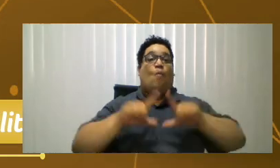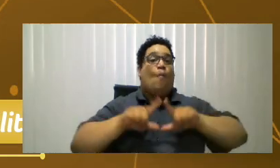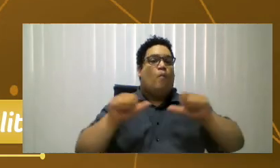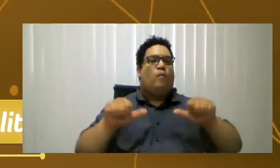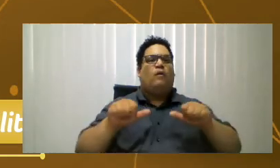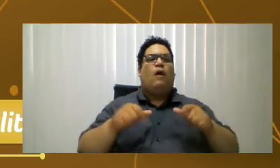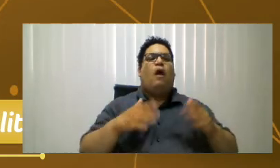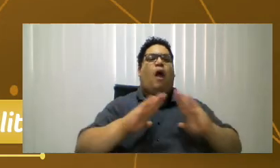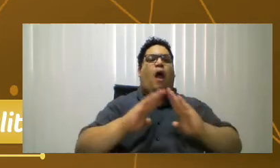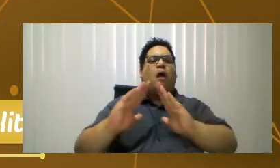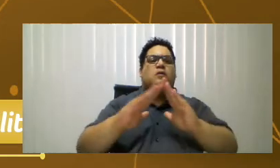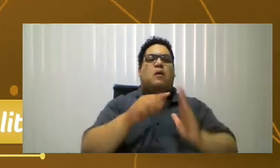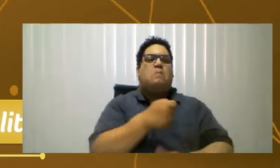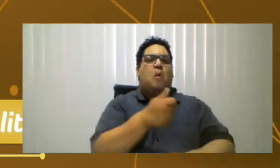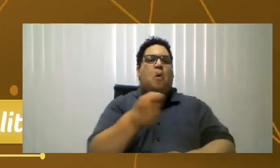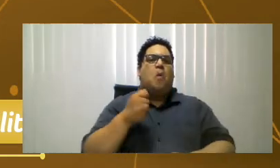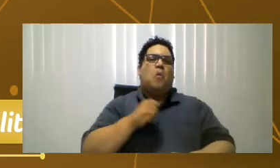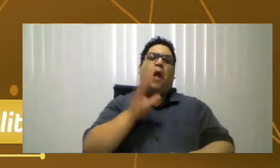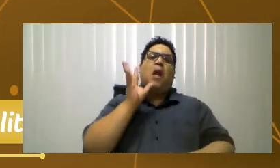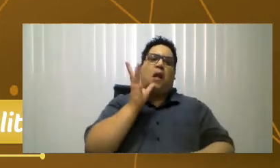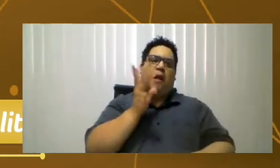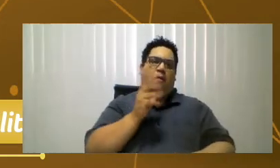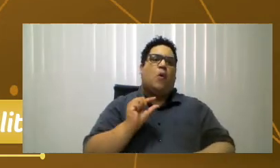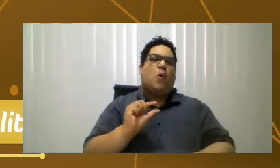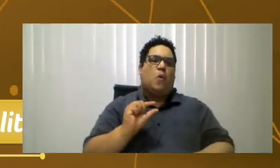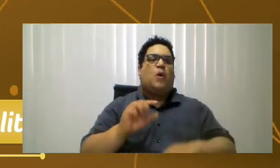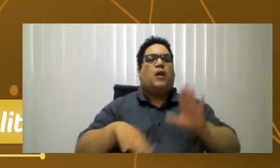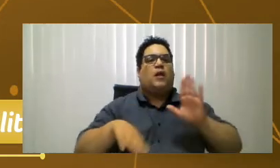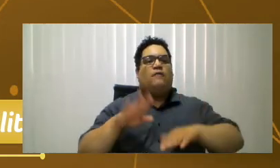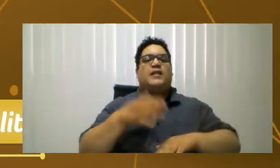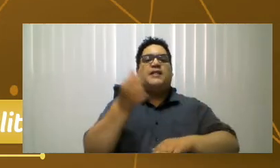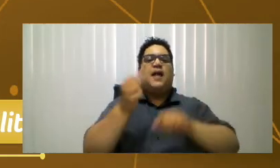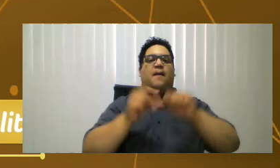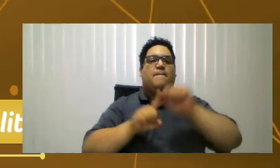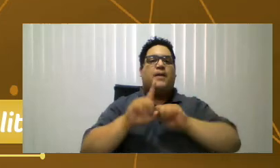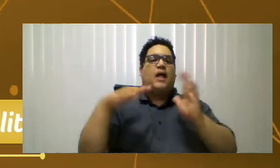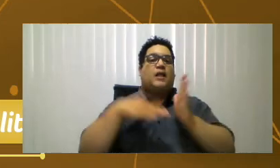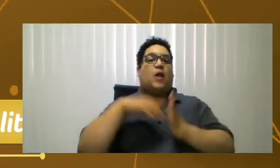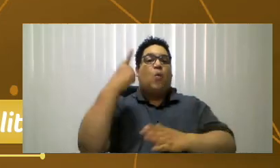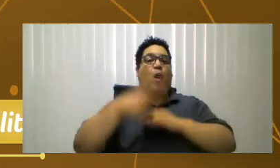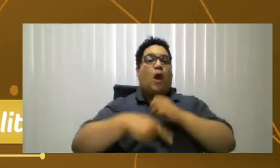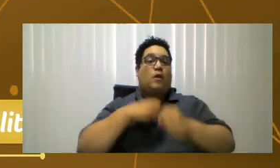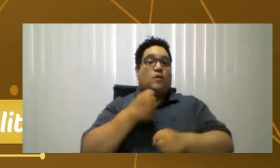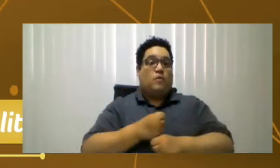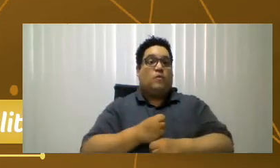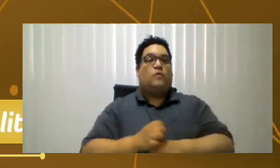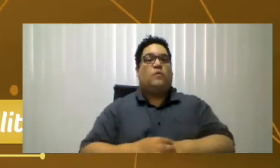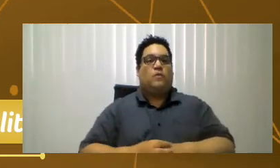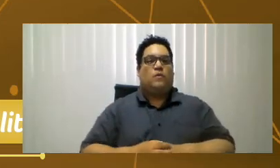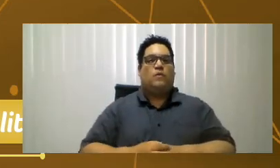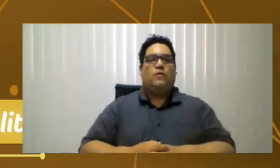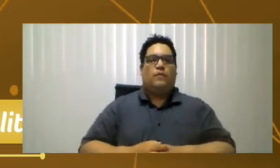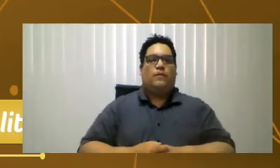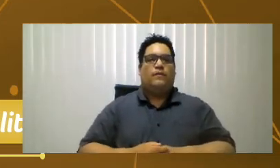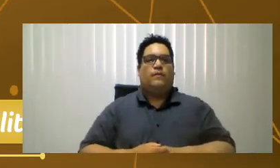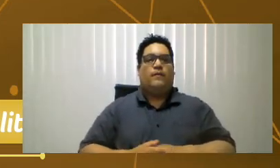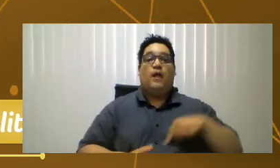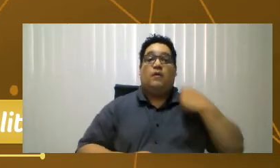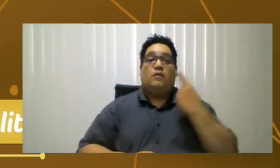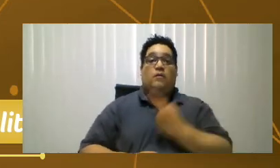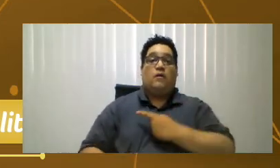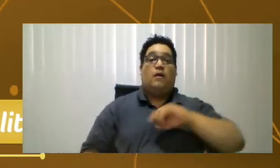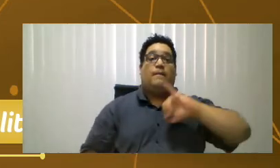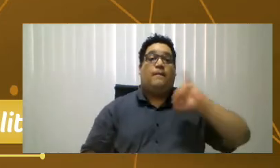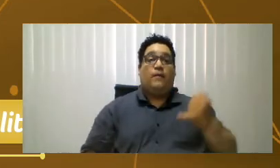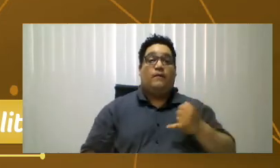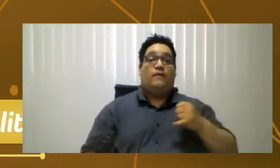povoamento, elas demoram um pouco mais, podendo ir de 6 meses a 1 ano. Então, a gente usa essas imagens, que